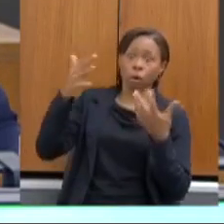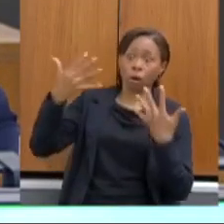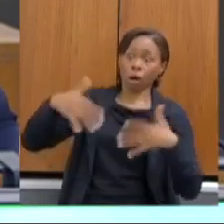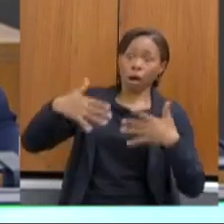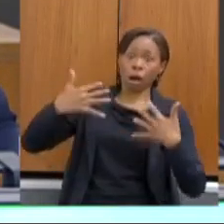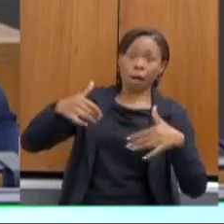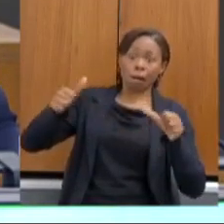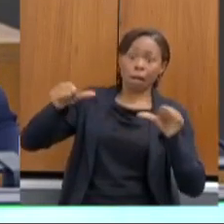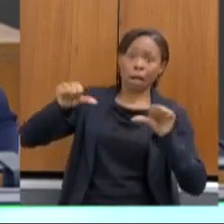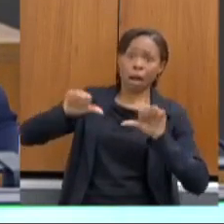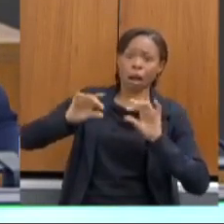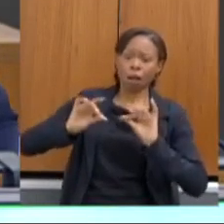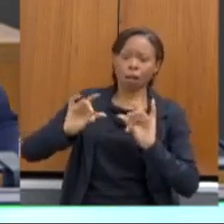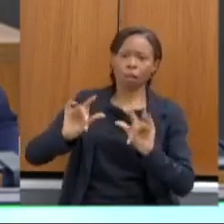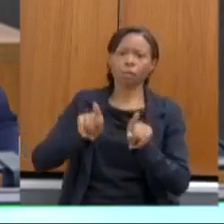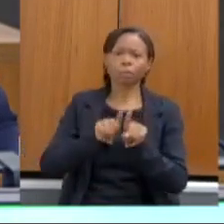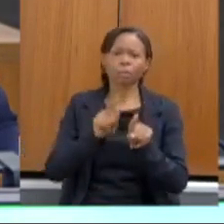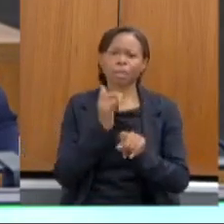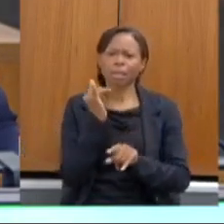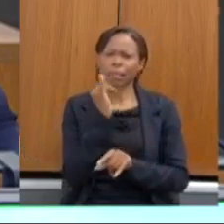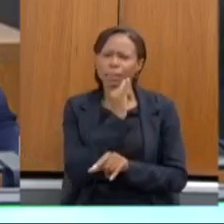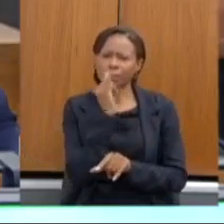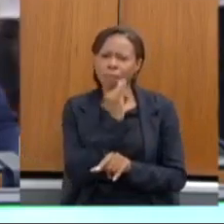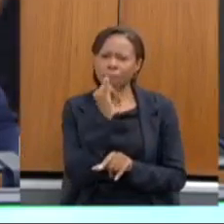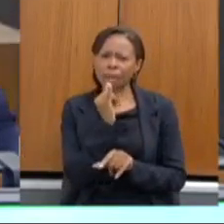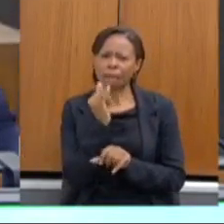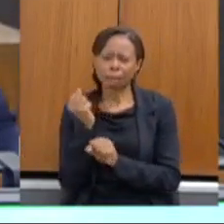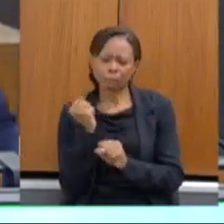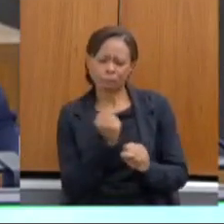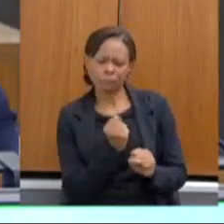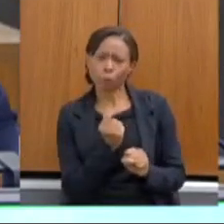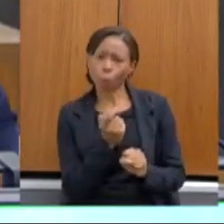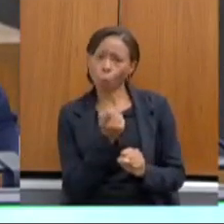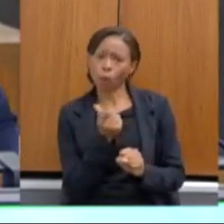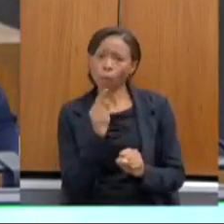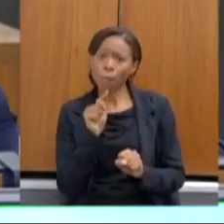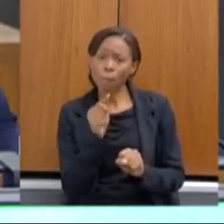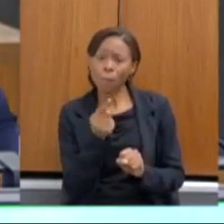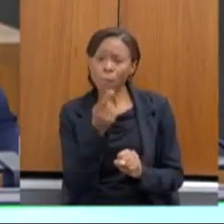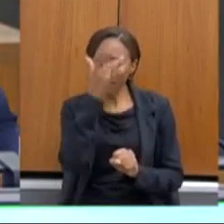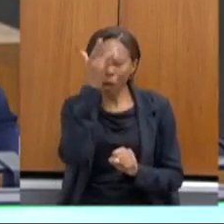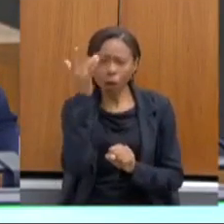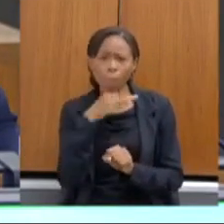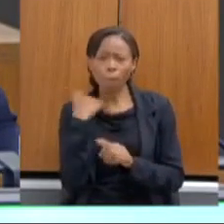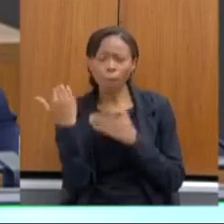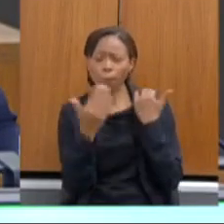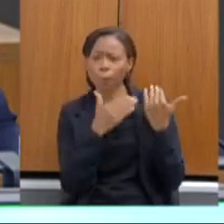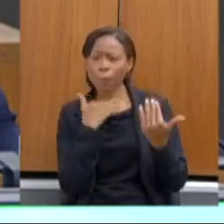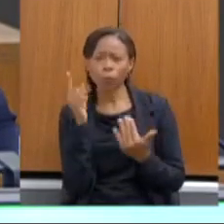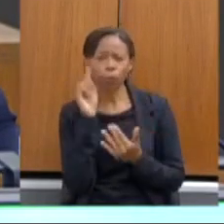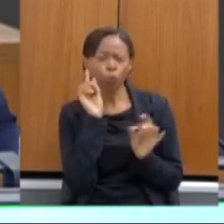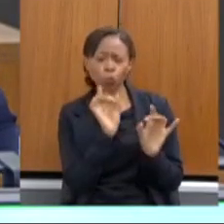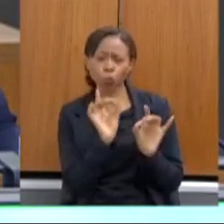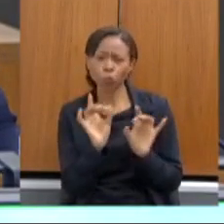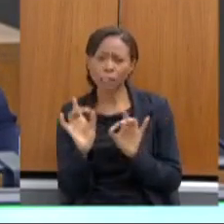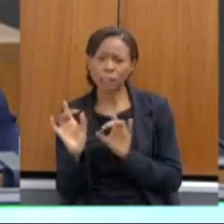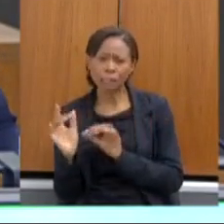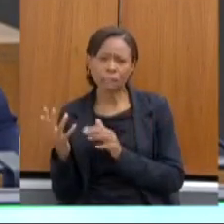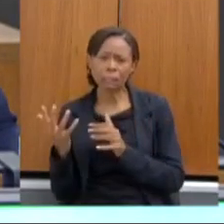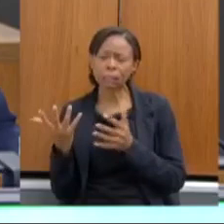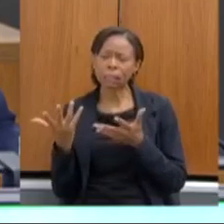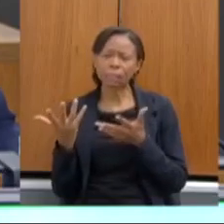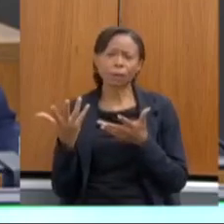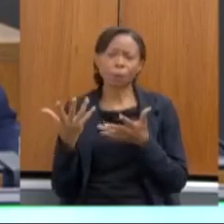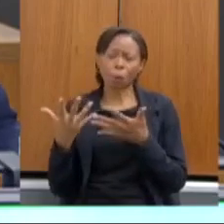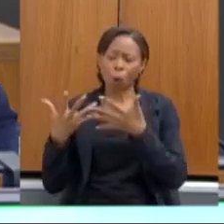enterrando pessoas quase mil pessoas por dia tanques transportando